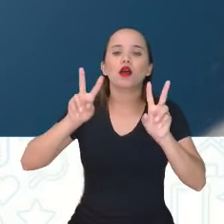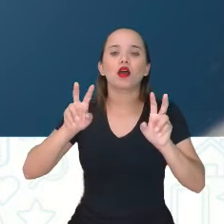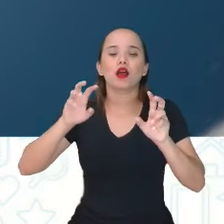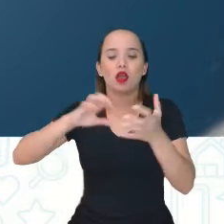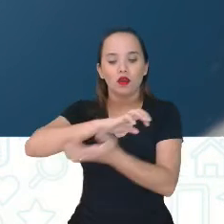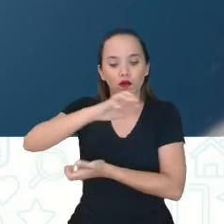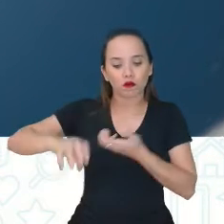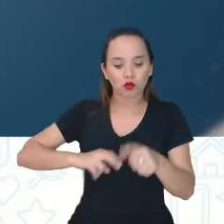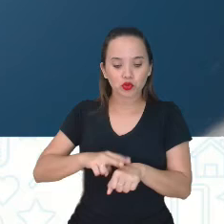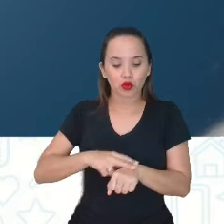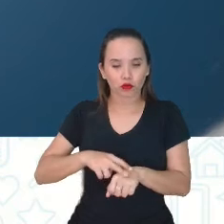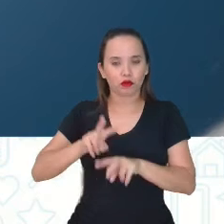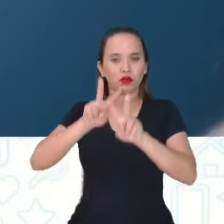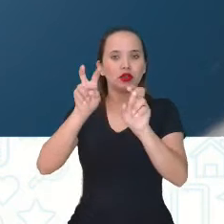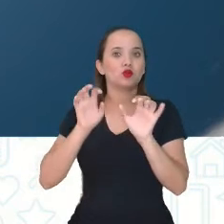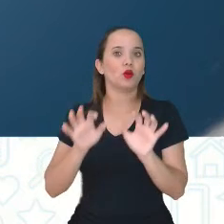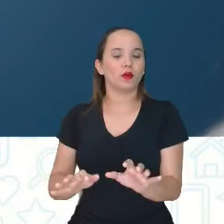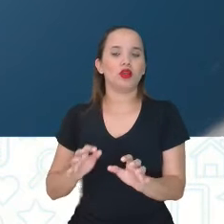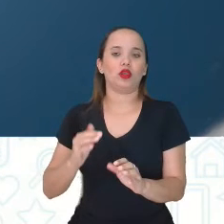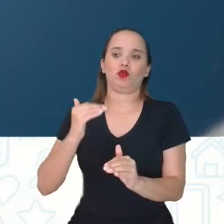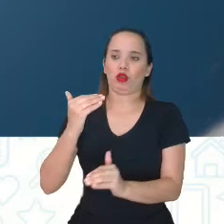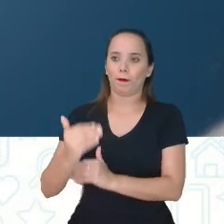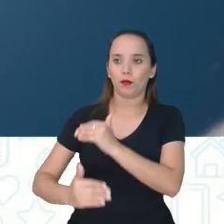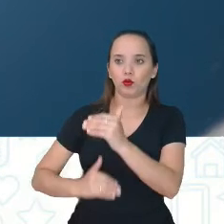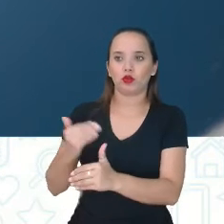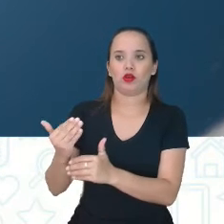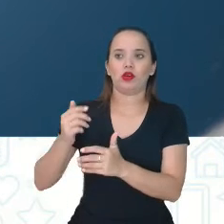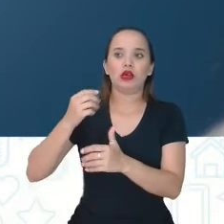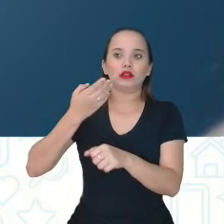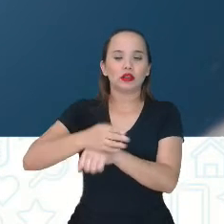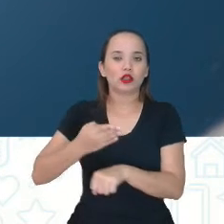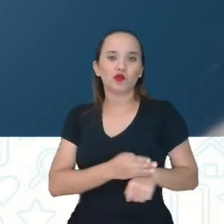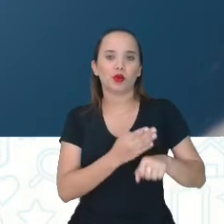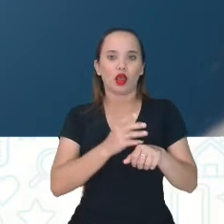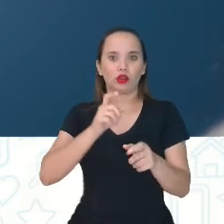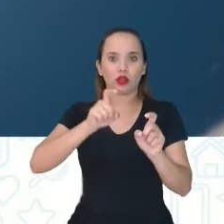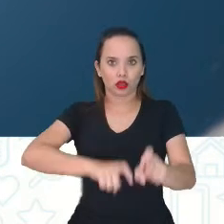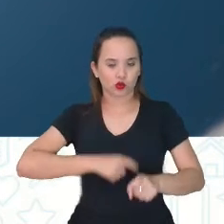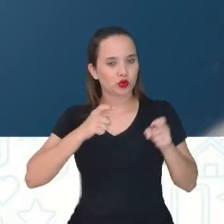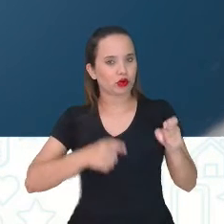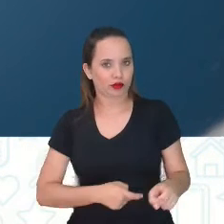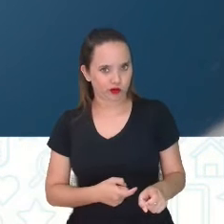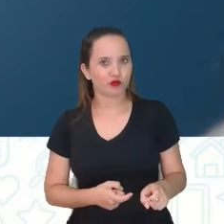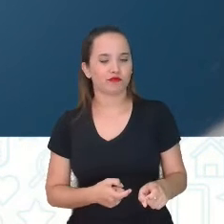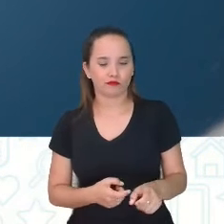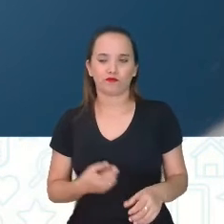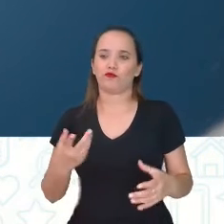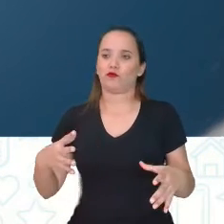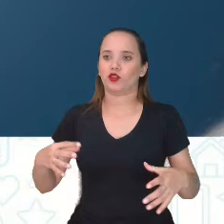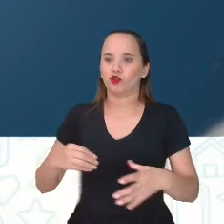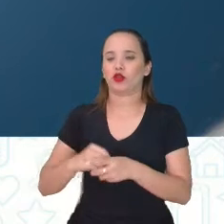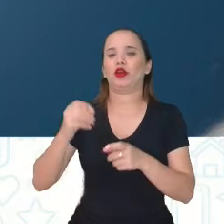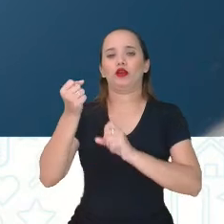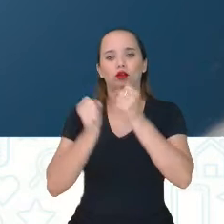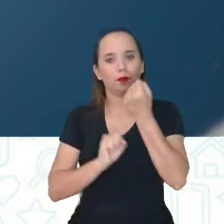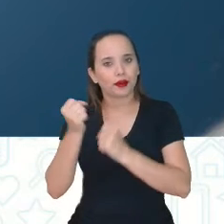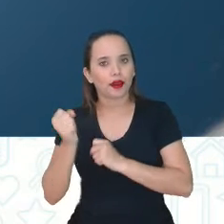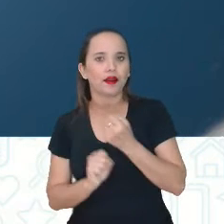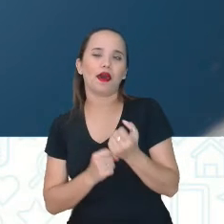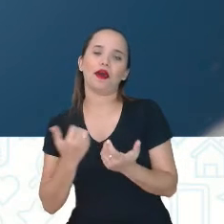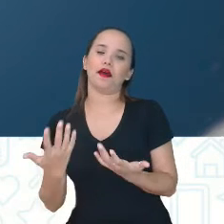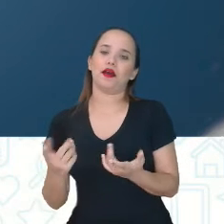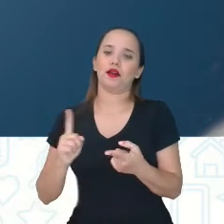esse processo de modernização das atividades agropecuárias, né? E essa modernização incluindo aí os maquinários,